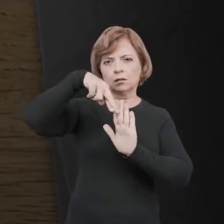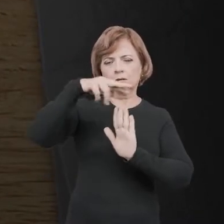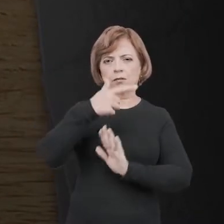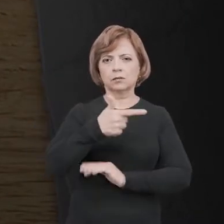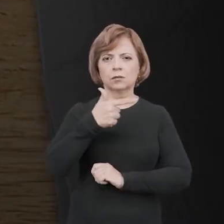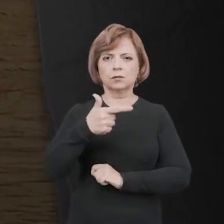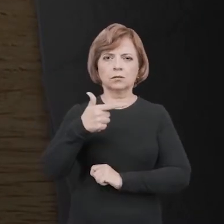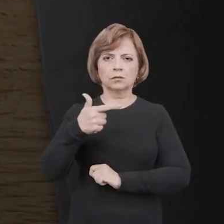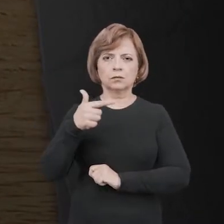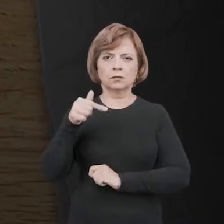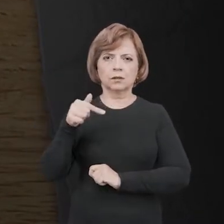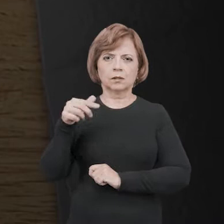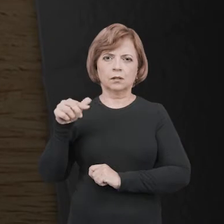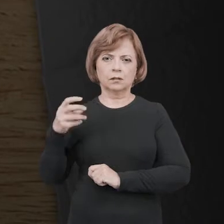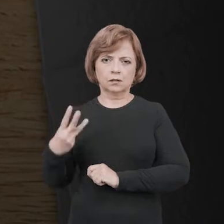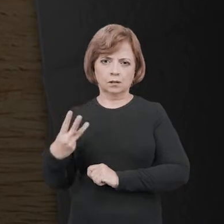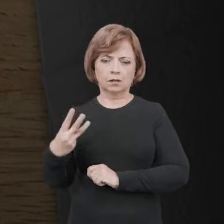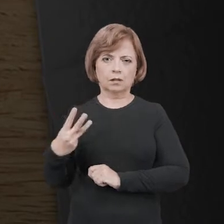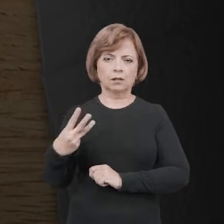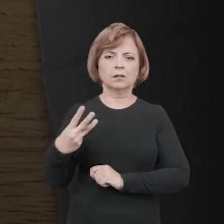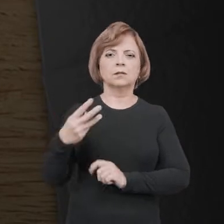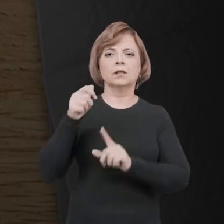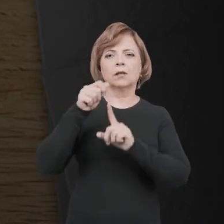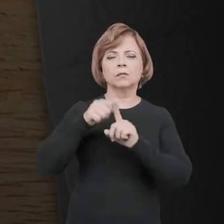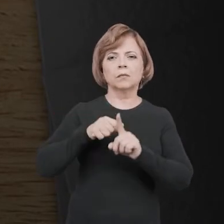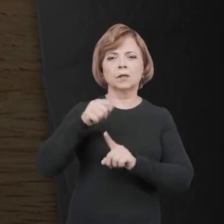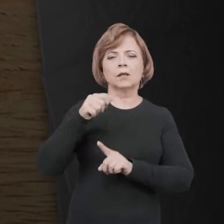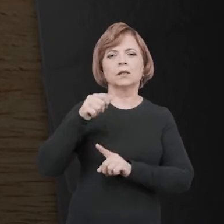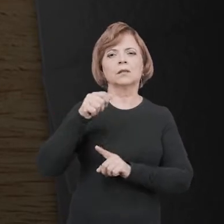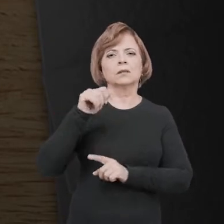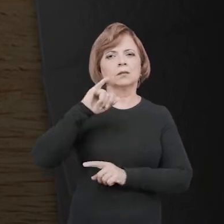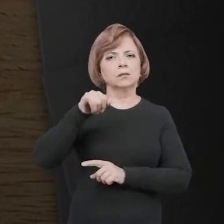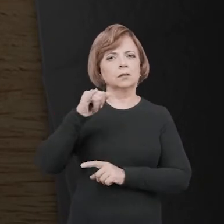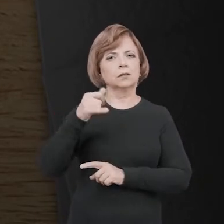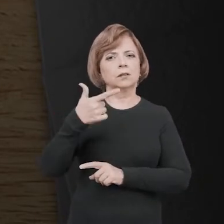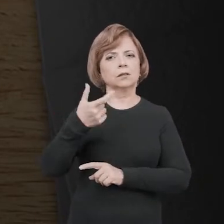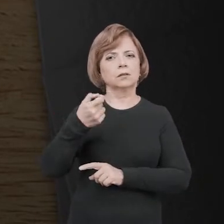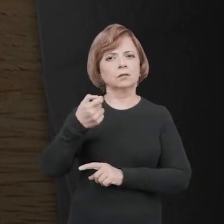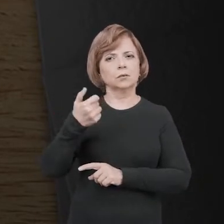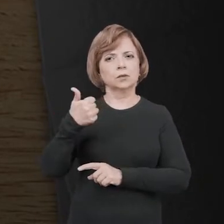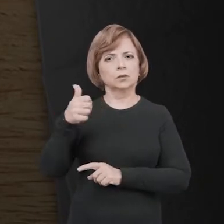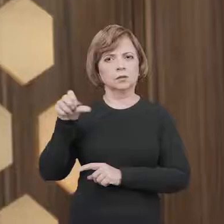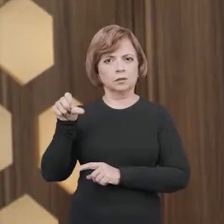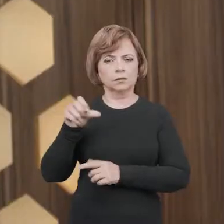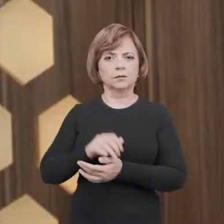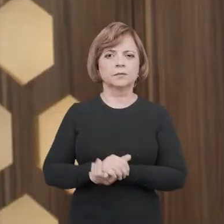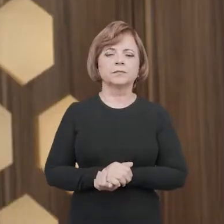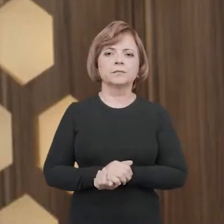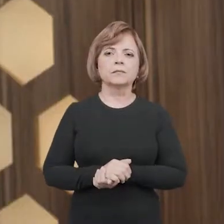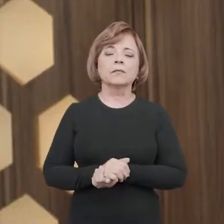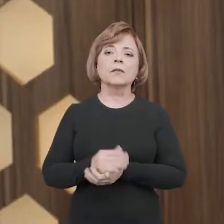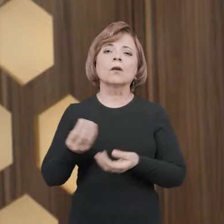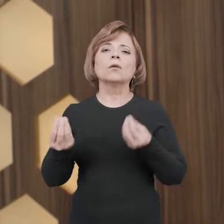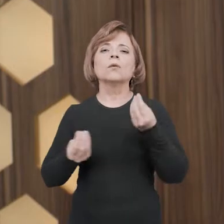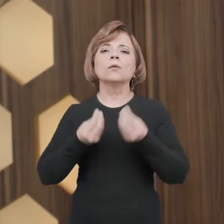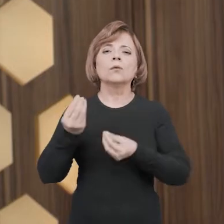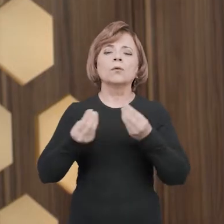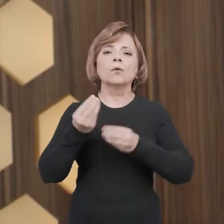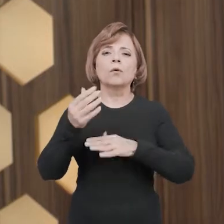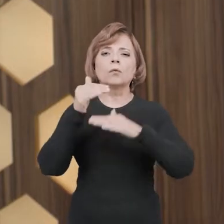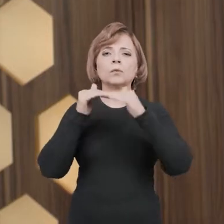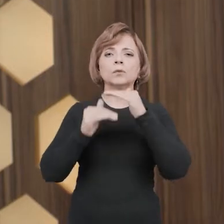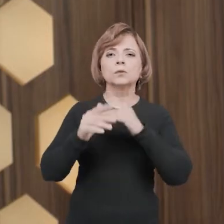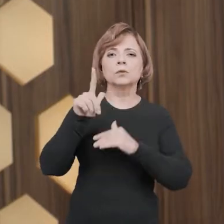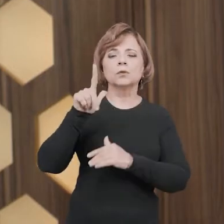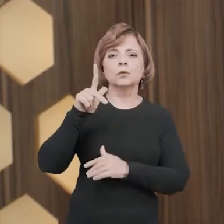número 2273, de 31 de janeiro de 2019. E como a Subplan auxilia